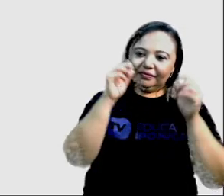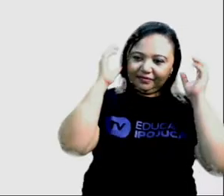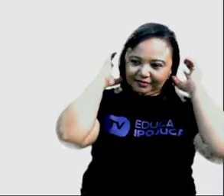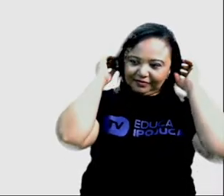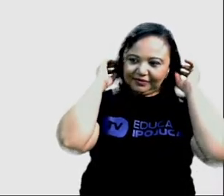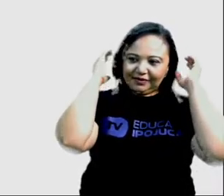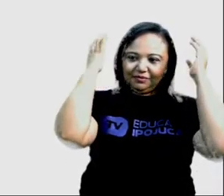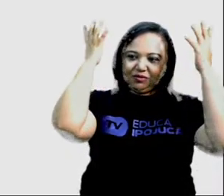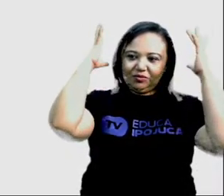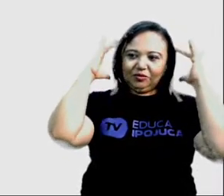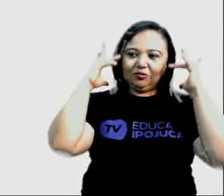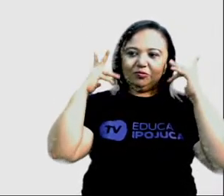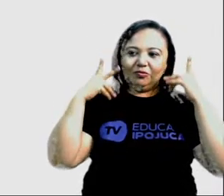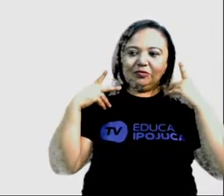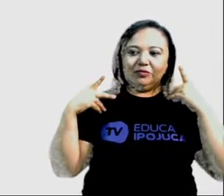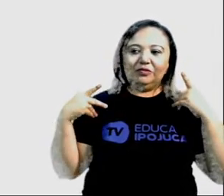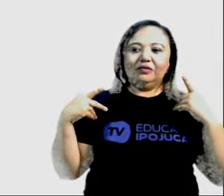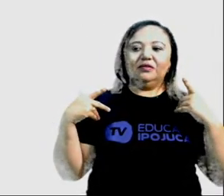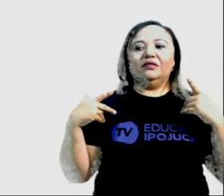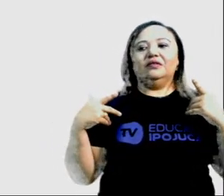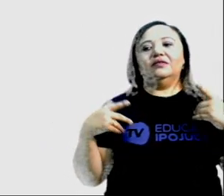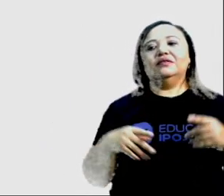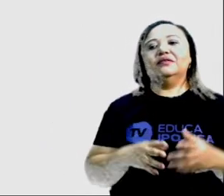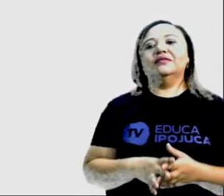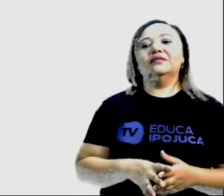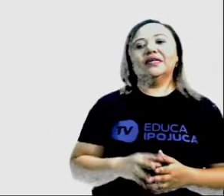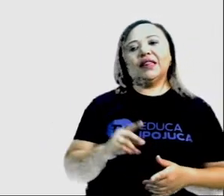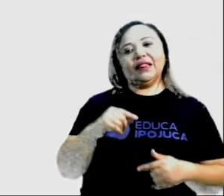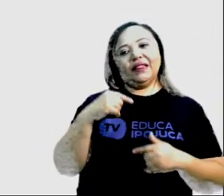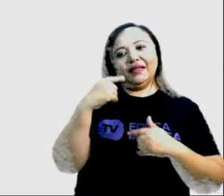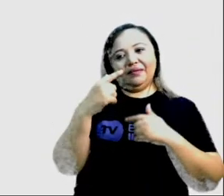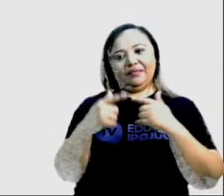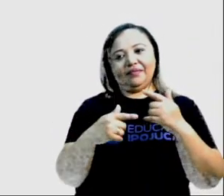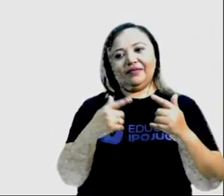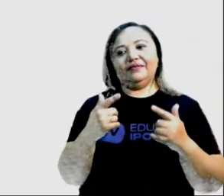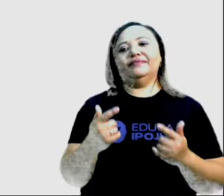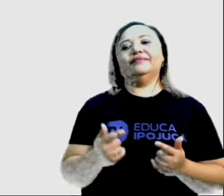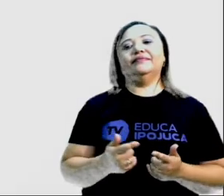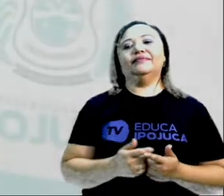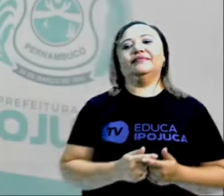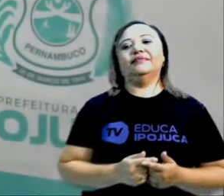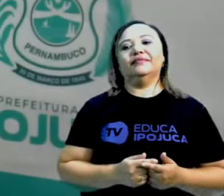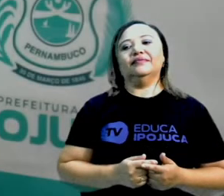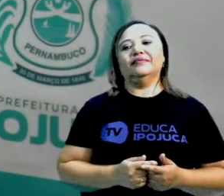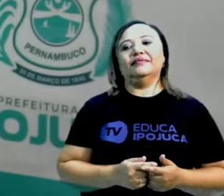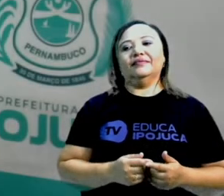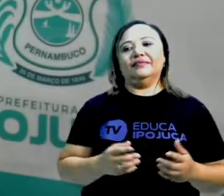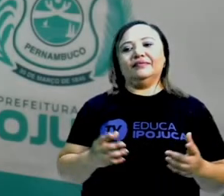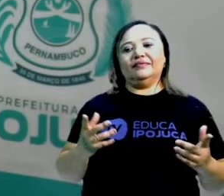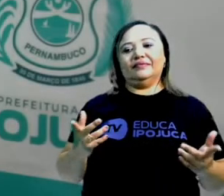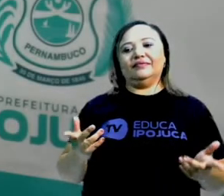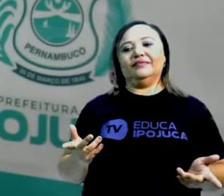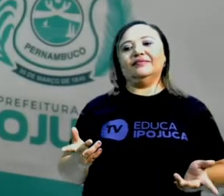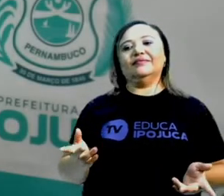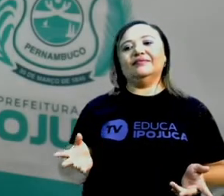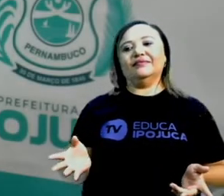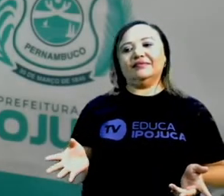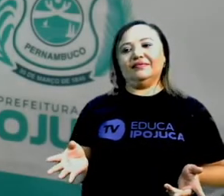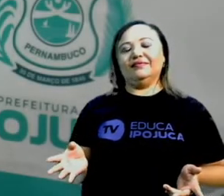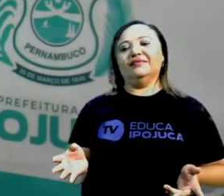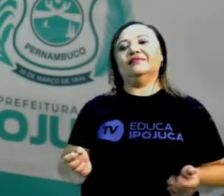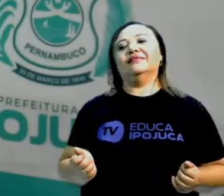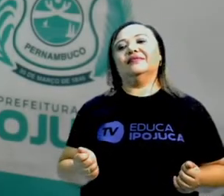os pelinhos, né? Gente, e depois é só fazer a juba, né?